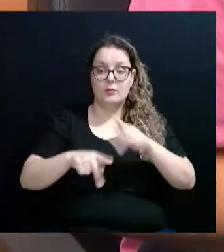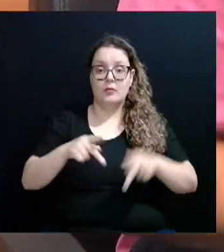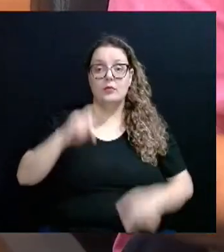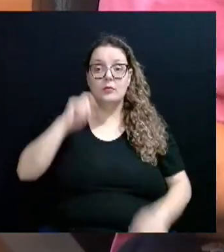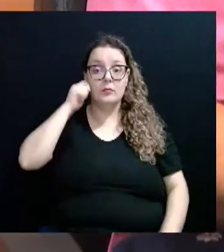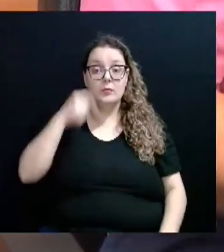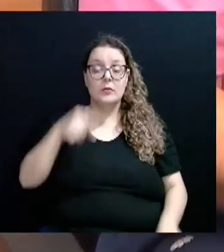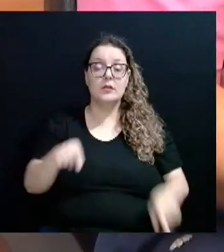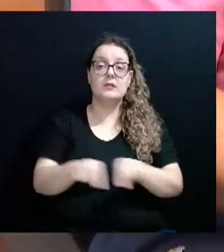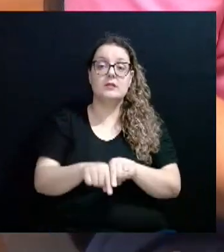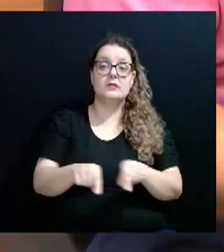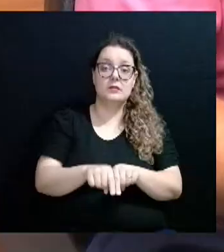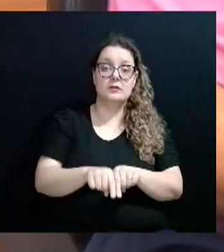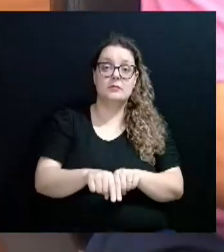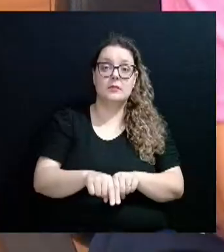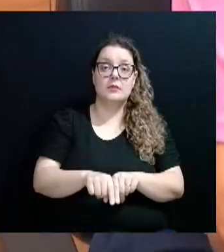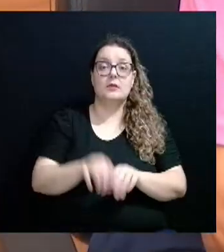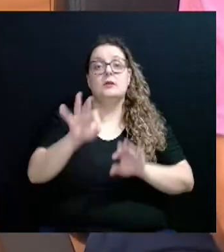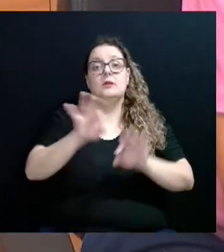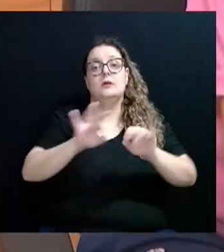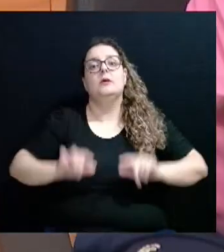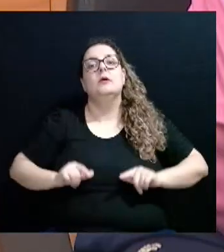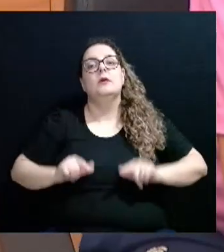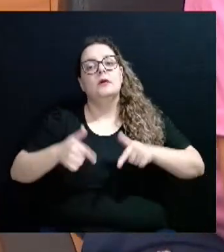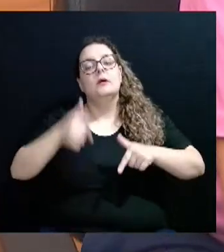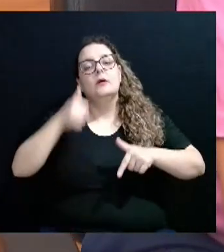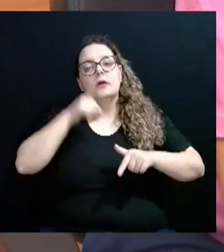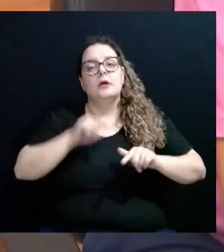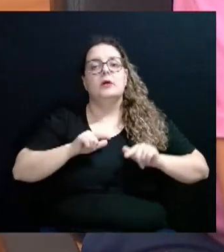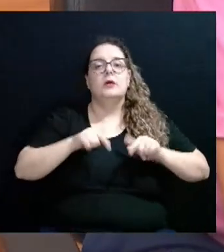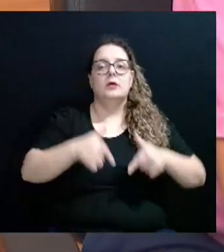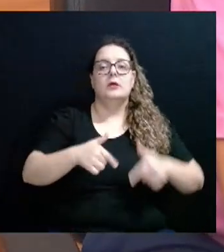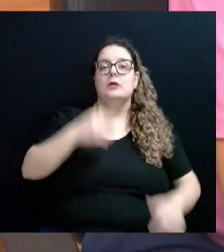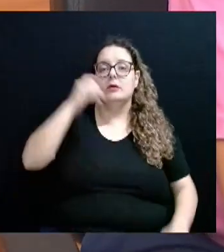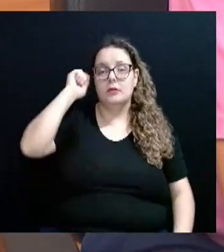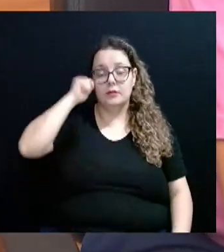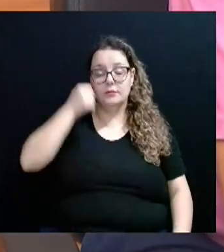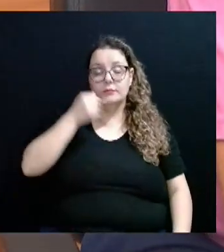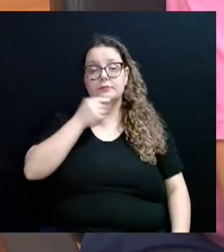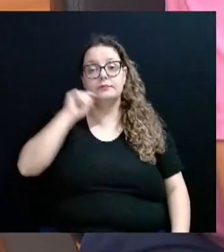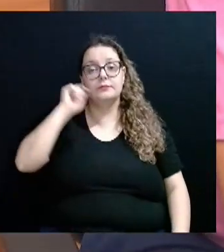que forjou tantos lutadores e lutadoras negras e negros,